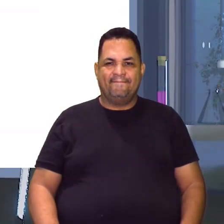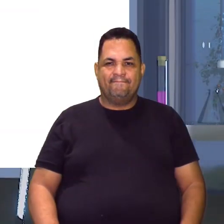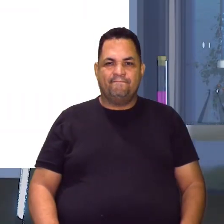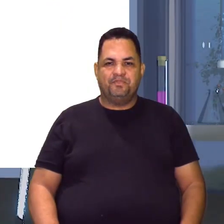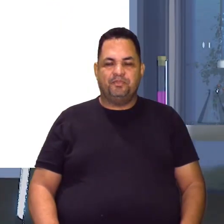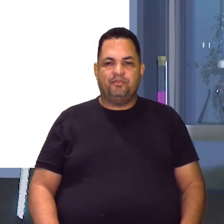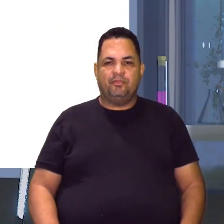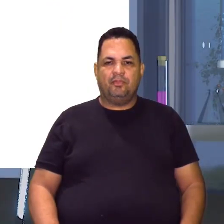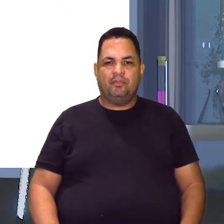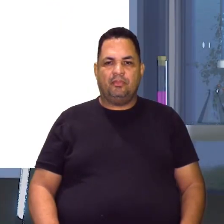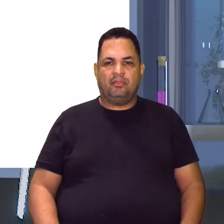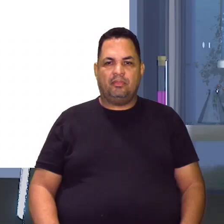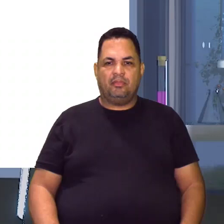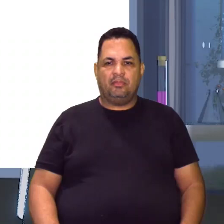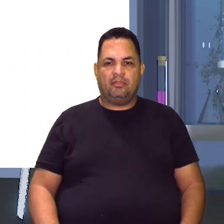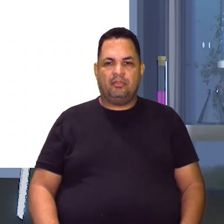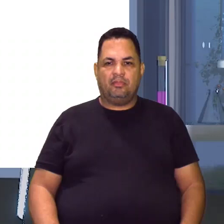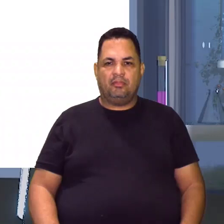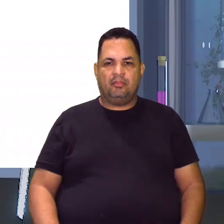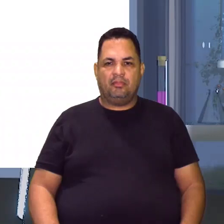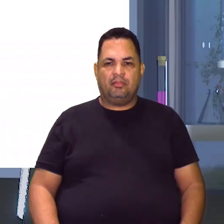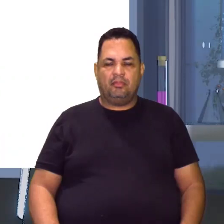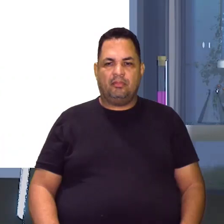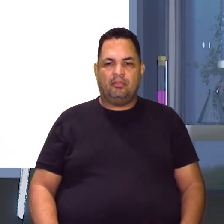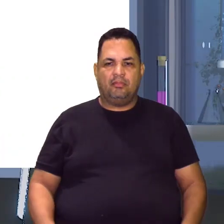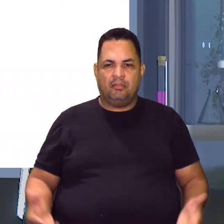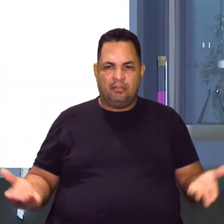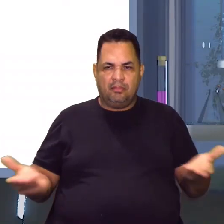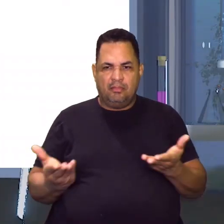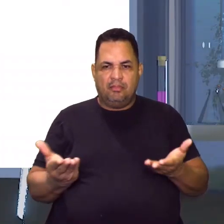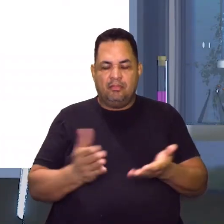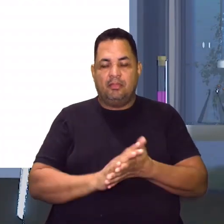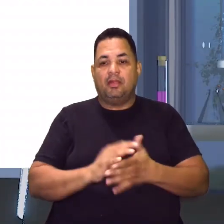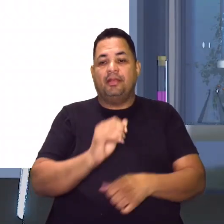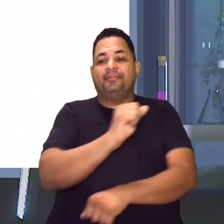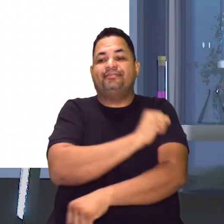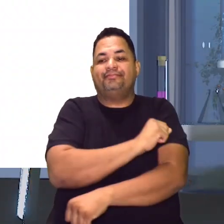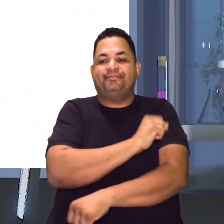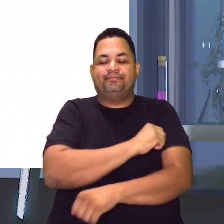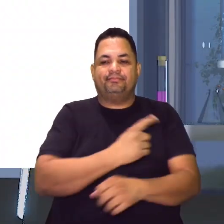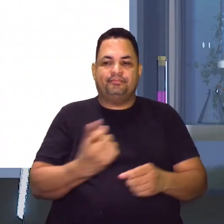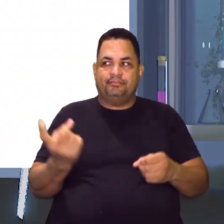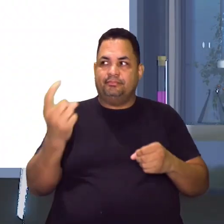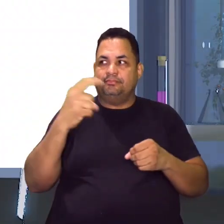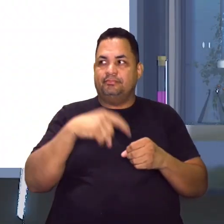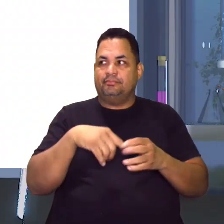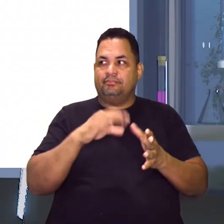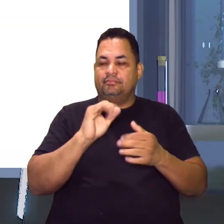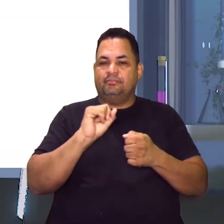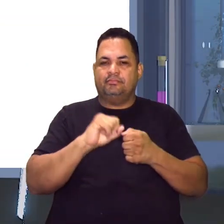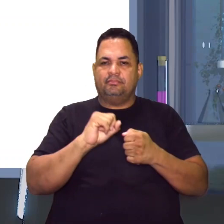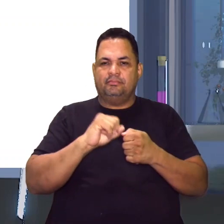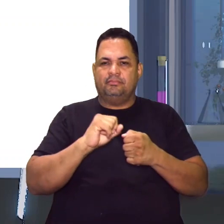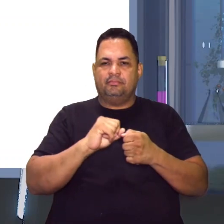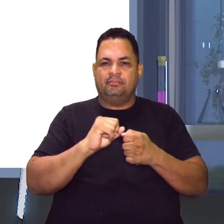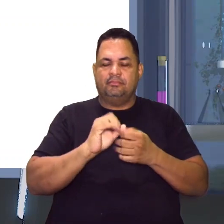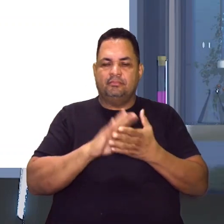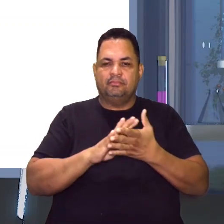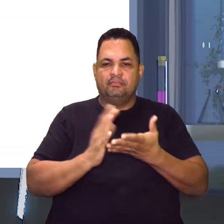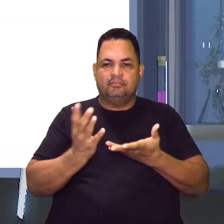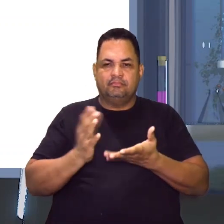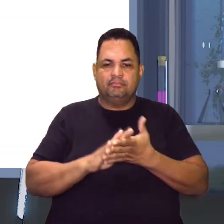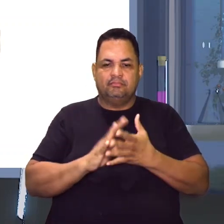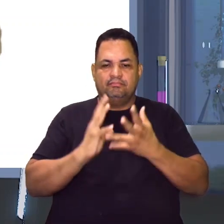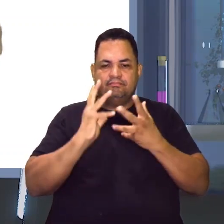E aí, meu caro aluno, agora voltando para aquela